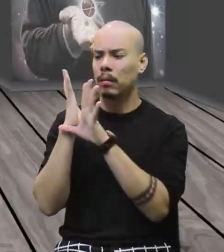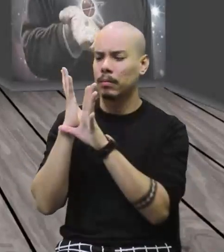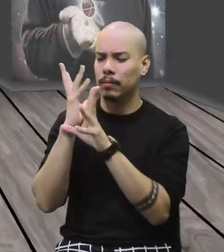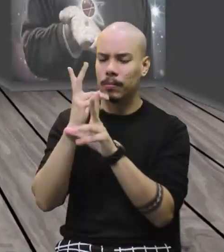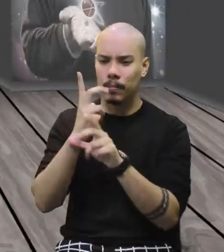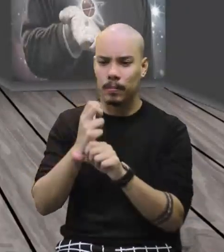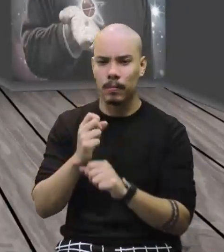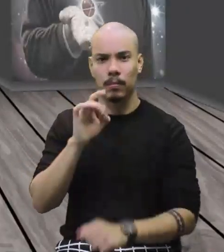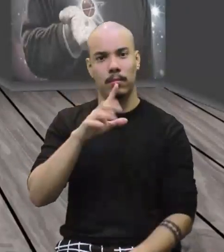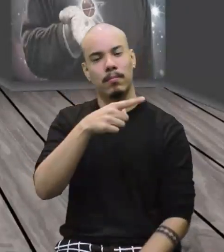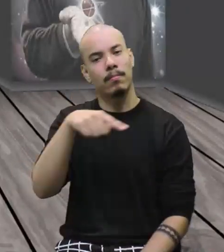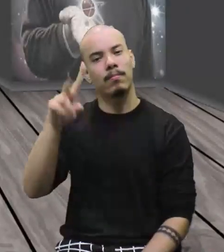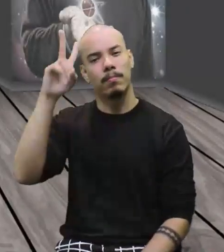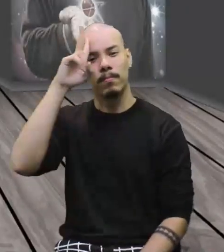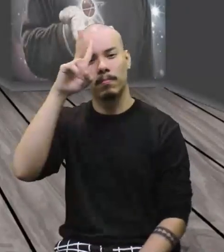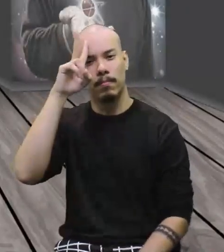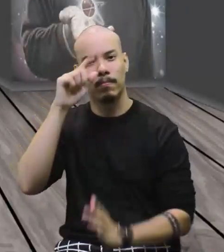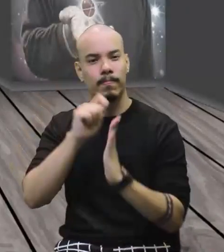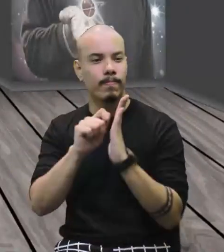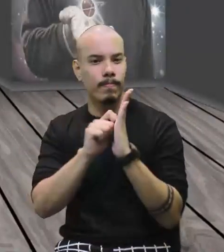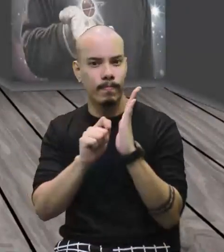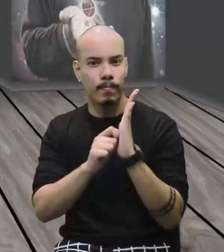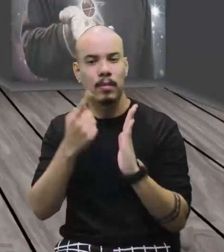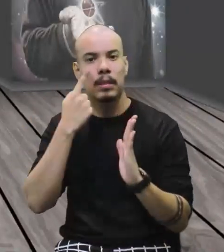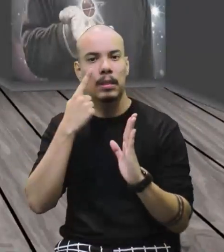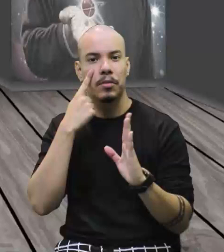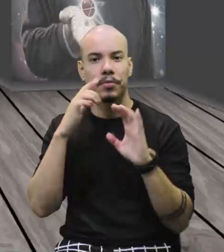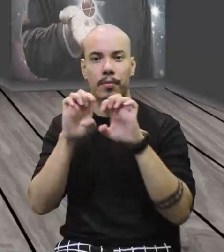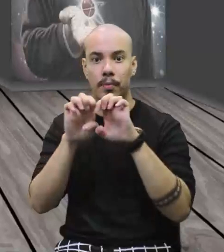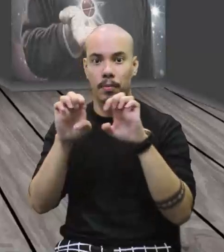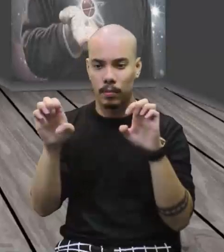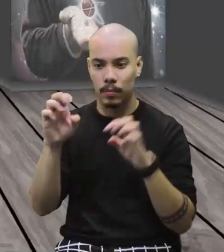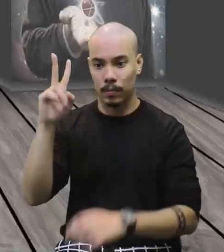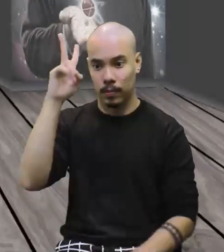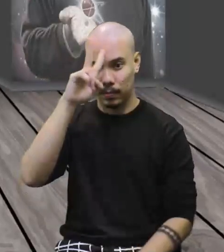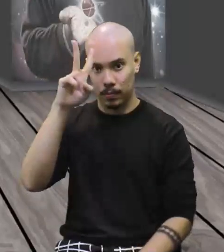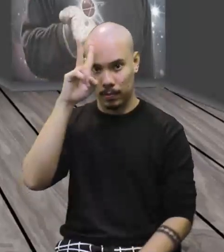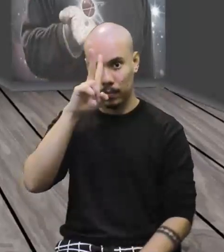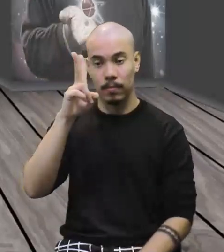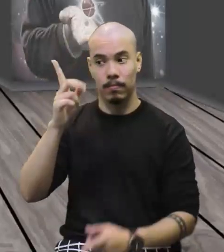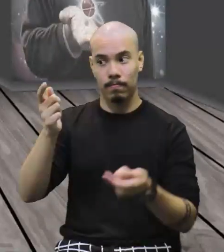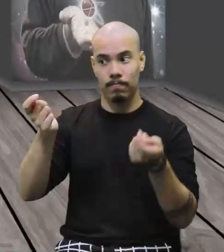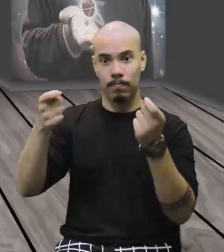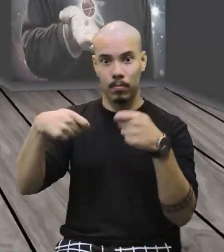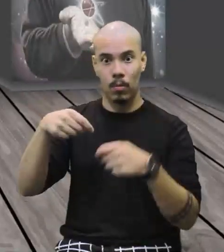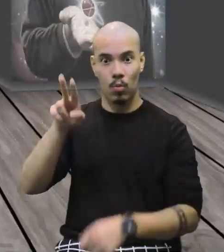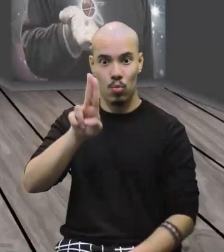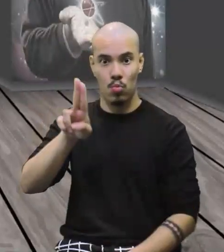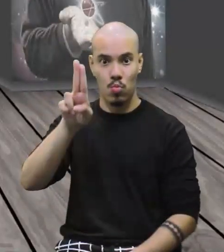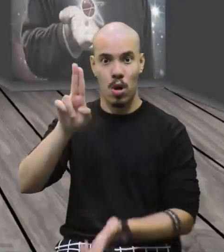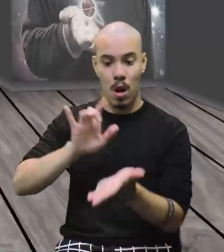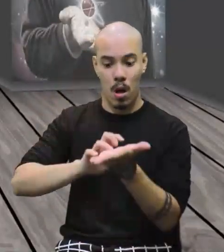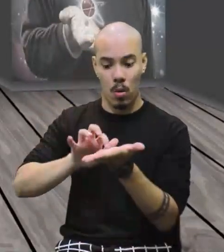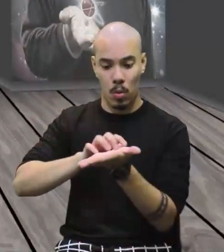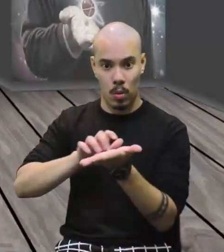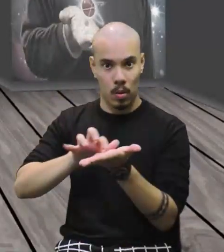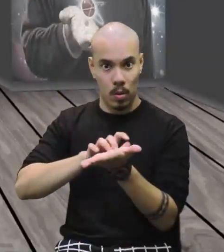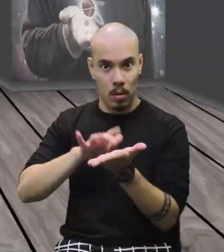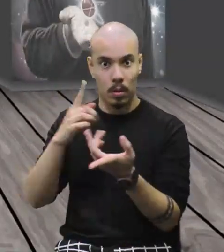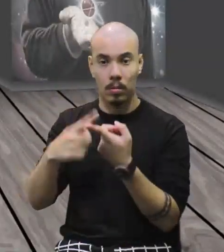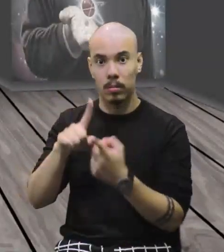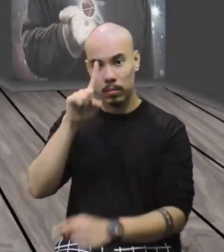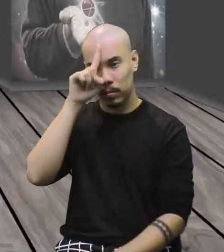para lembrar, anotar direitinho, ver as equações. Lembrando que é permitido o uso da calculadora, que a ideia principal não